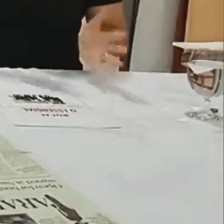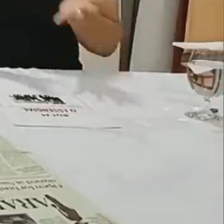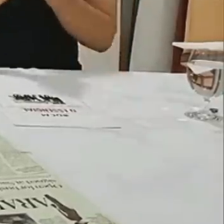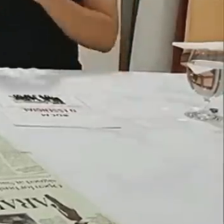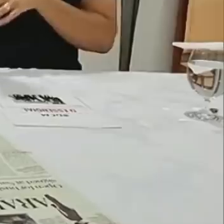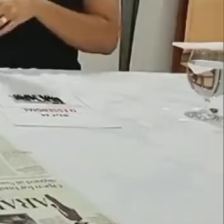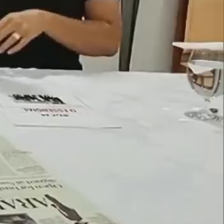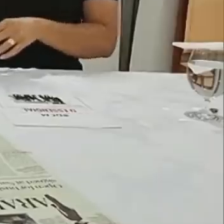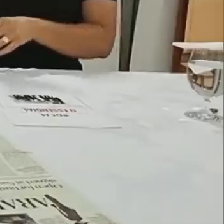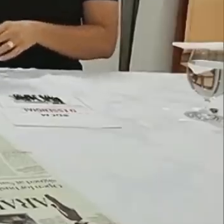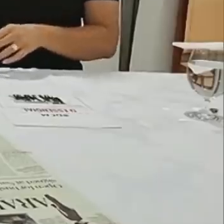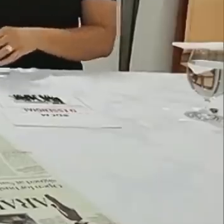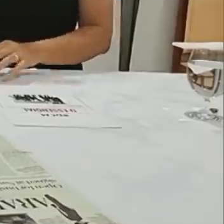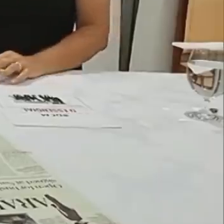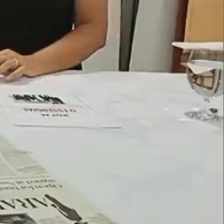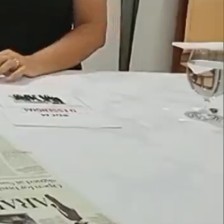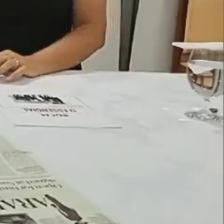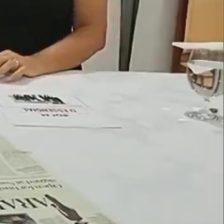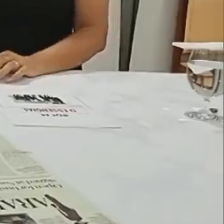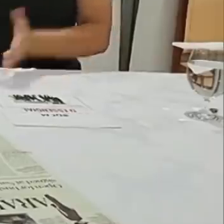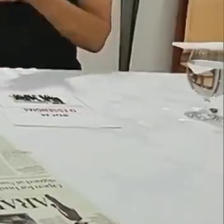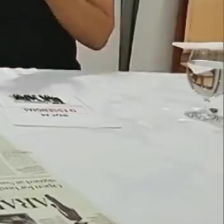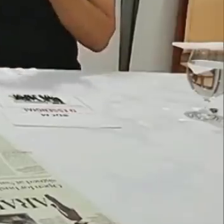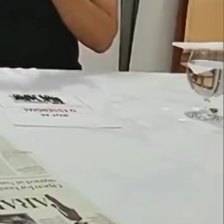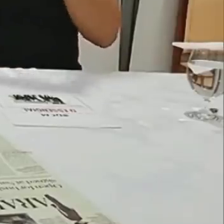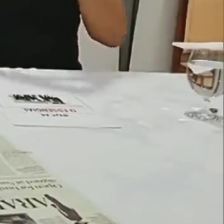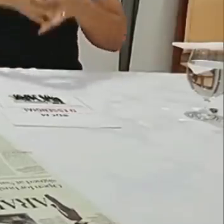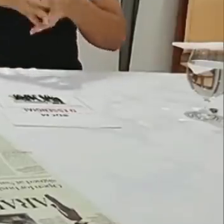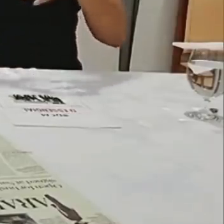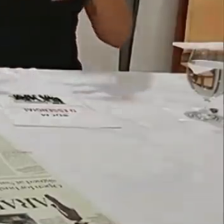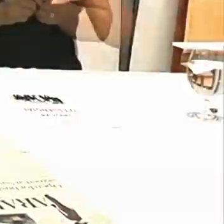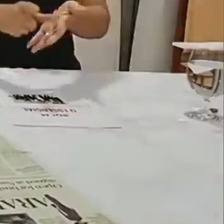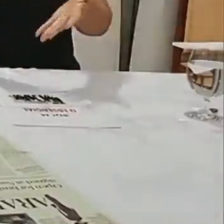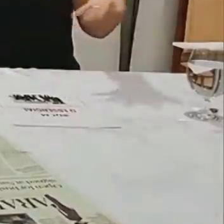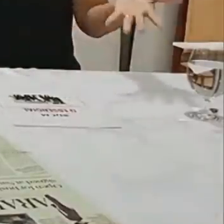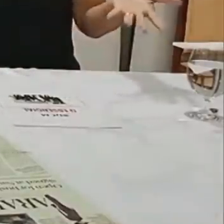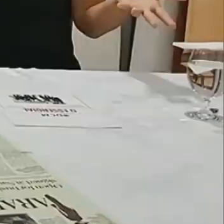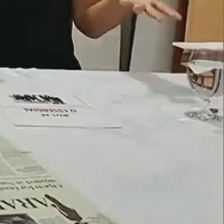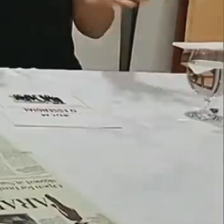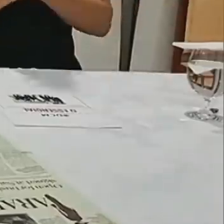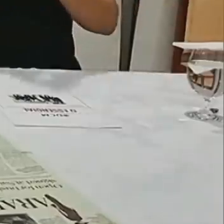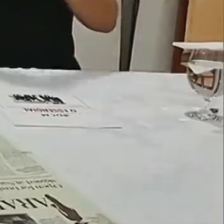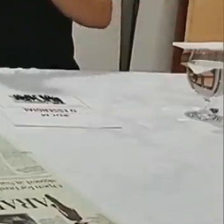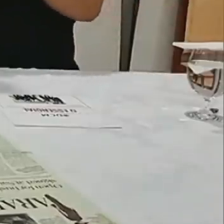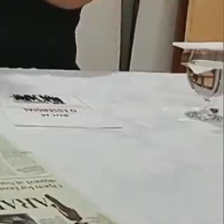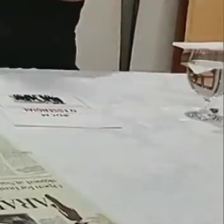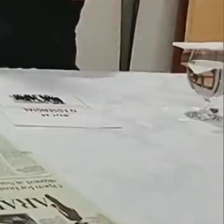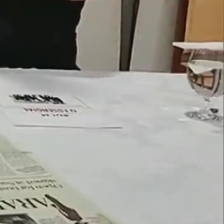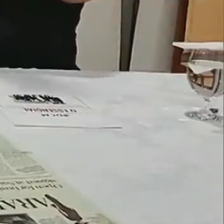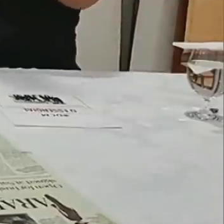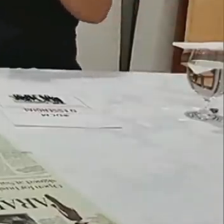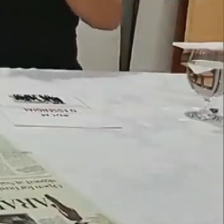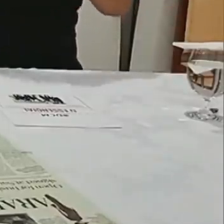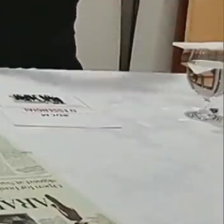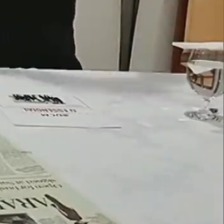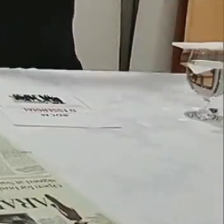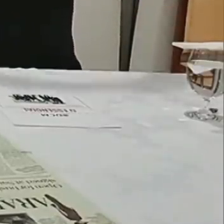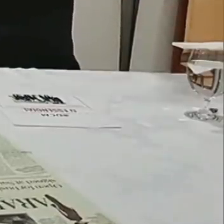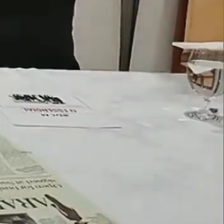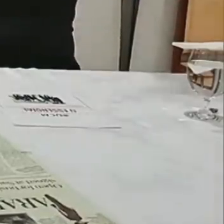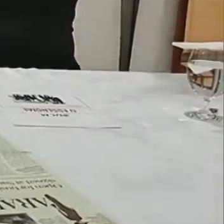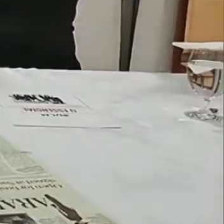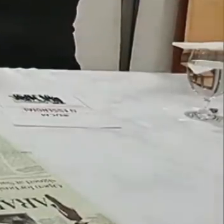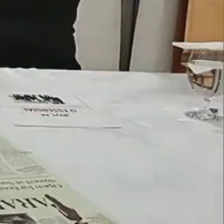da bahia que o olho é da venezuela os satélites aviões no não consigo conseguiu